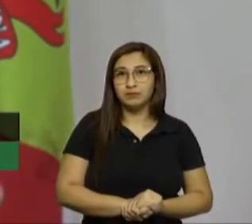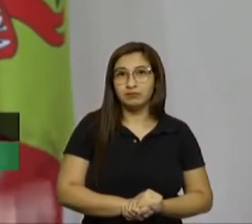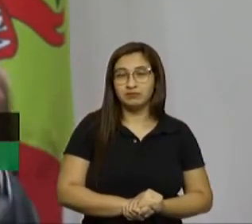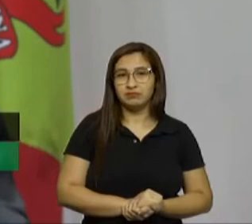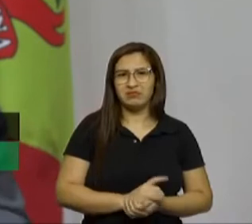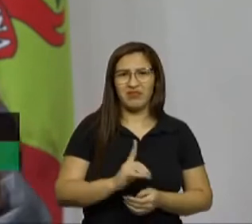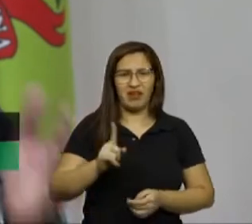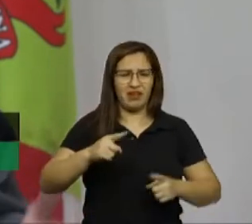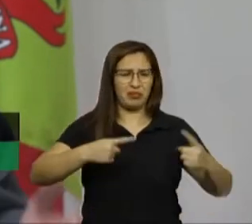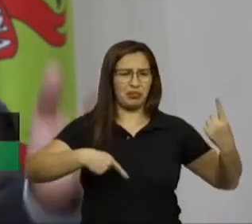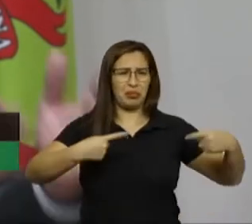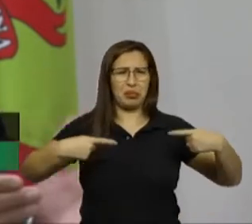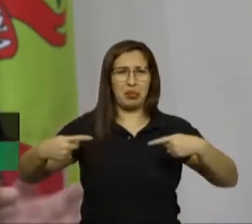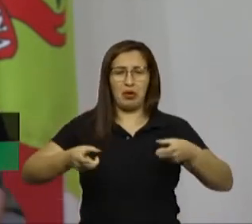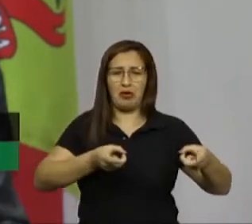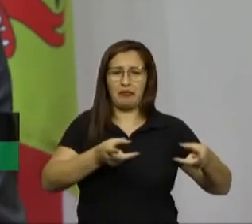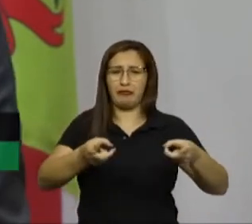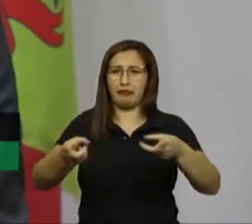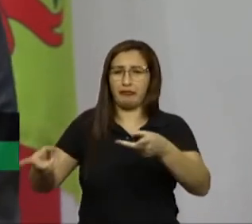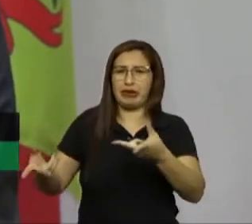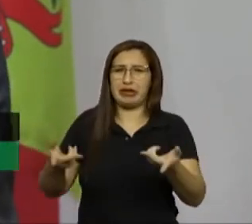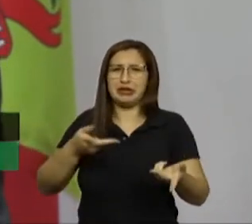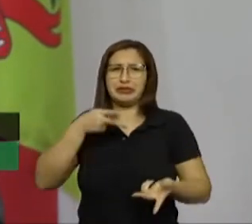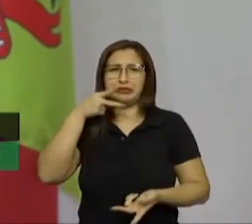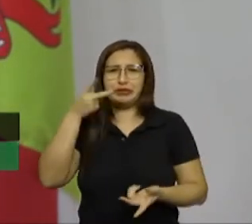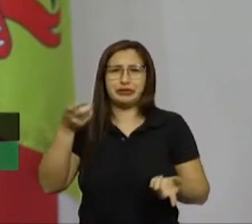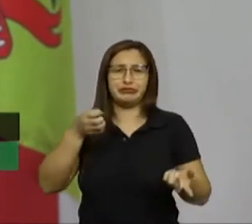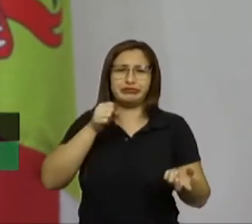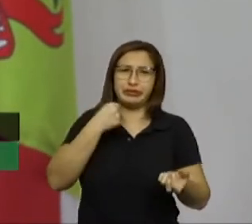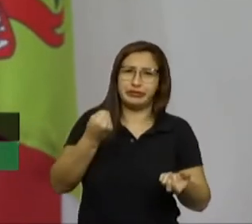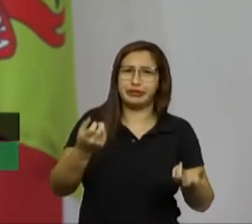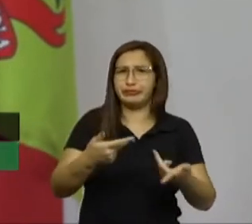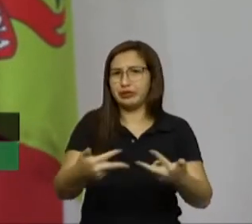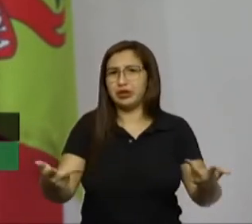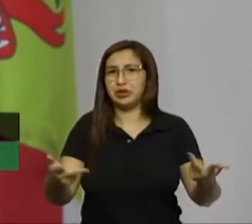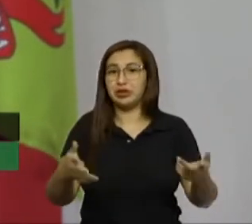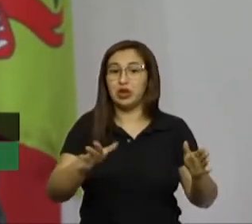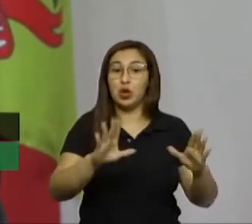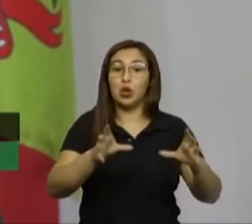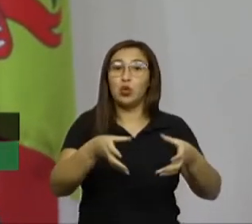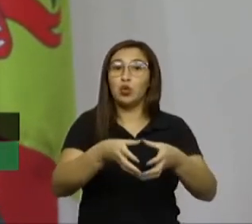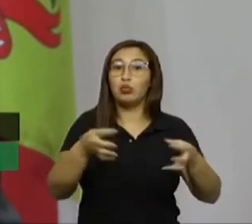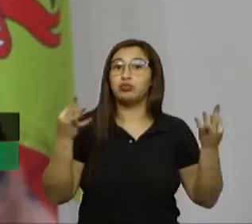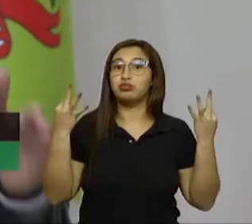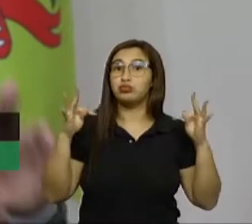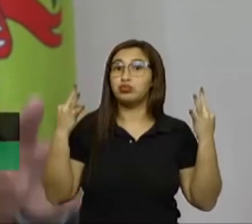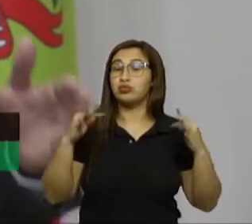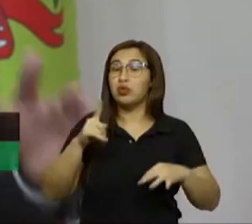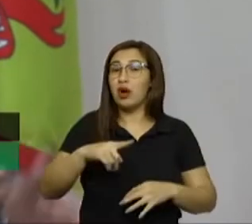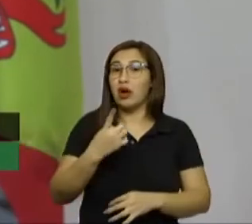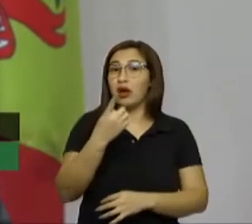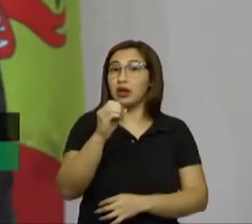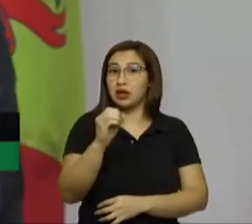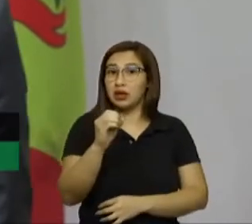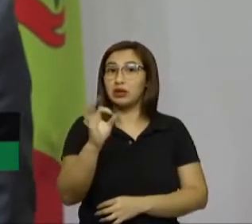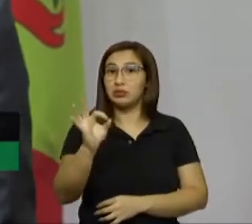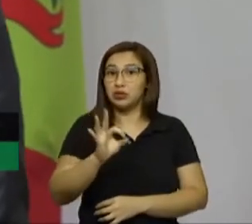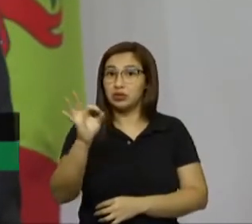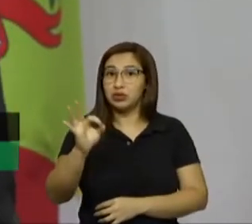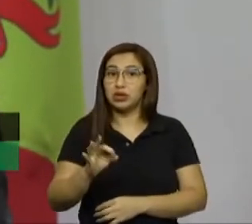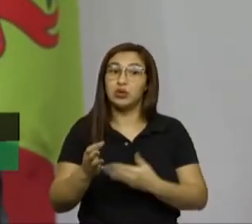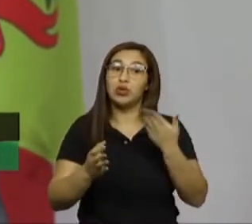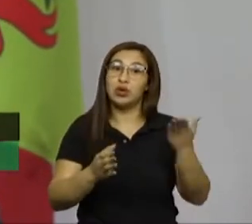discutir a venda de bebida alcoólica o setor do Turismo em Santa Catarina representa mais de 10 e o setor de gastronomia